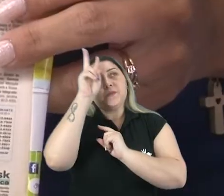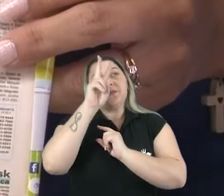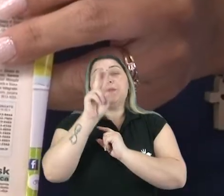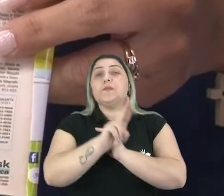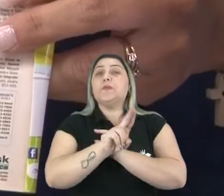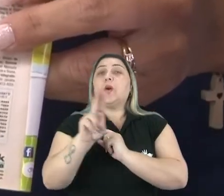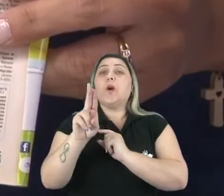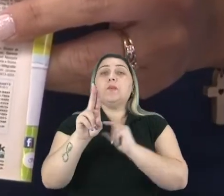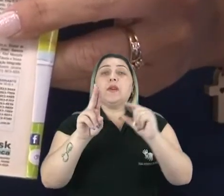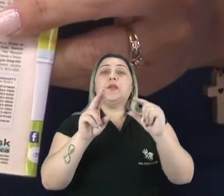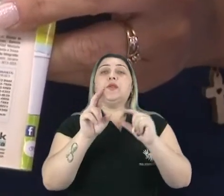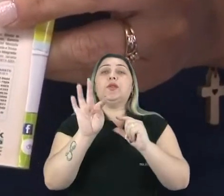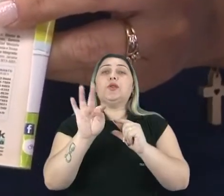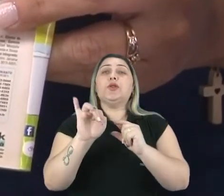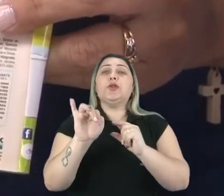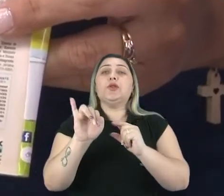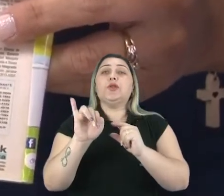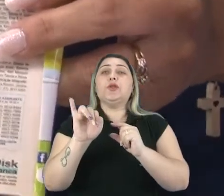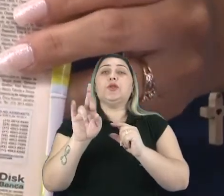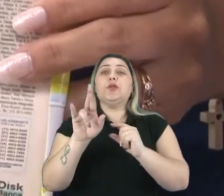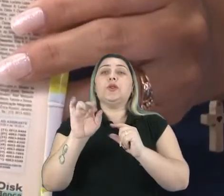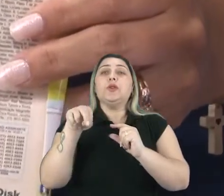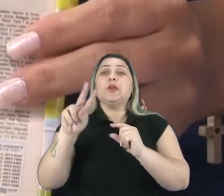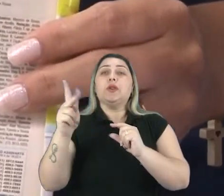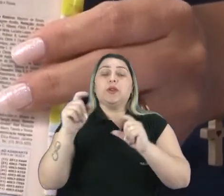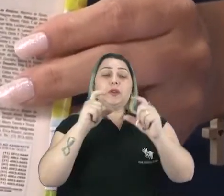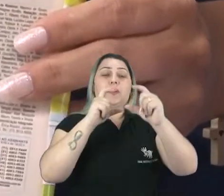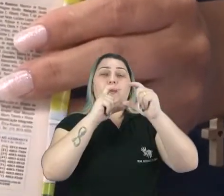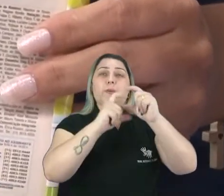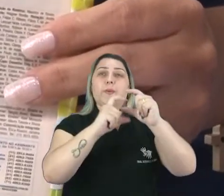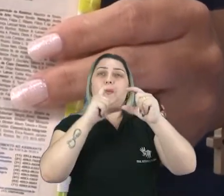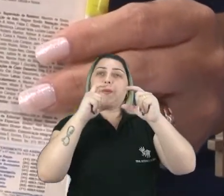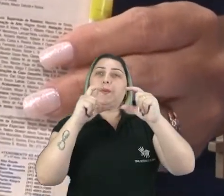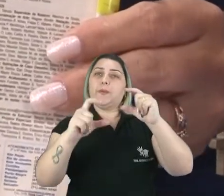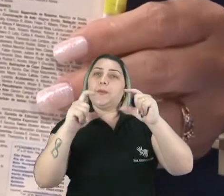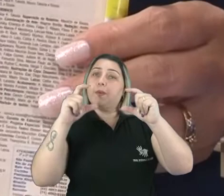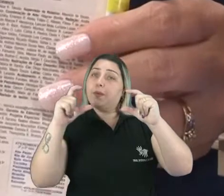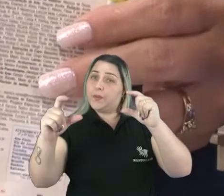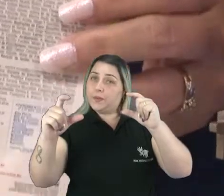poucos quadrinhos. Ela acontece em 3 quadrinhos.